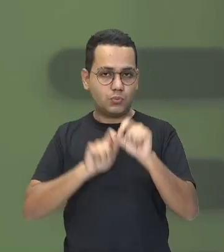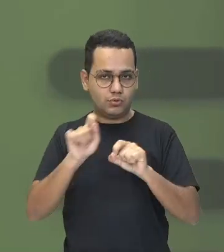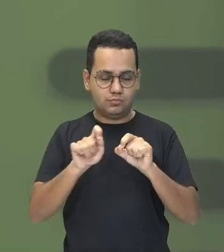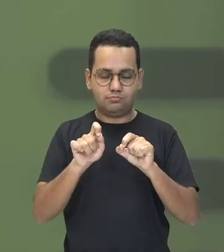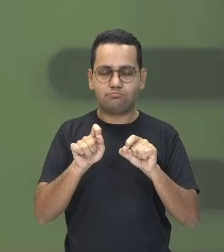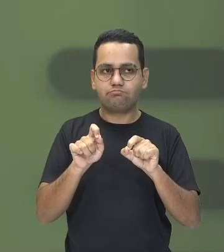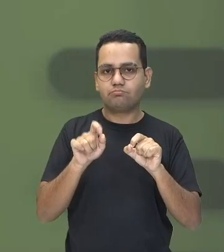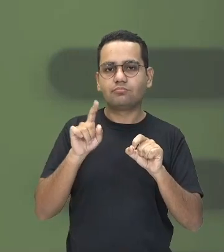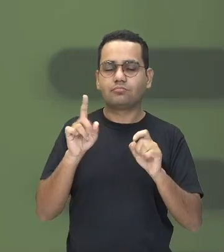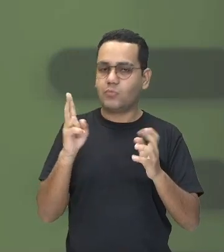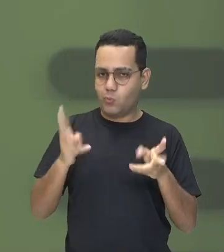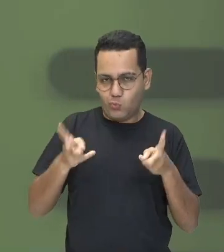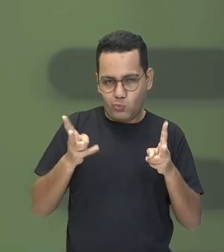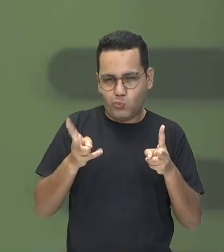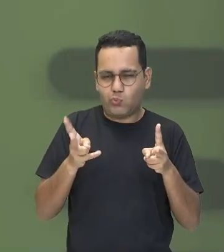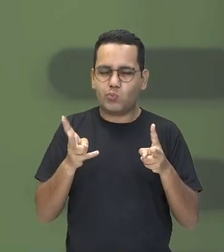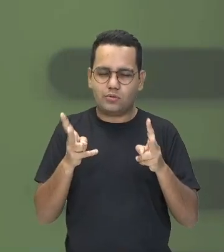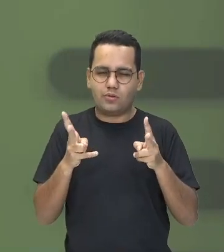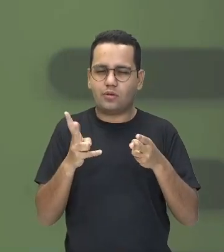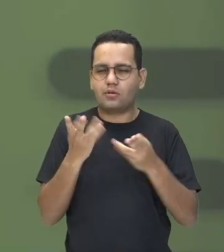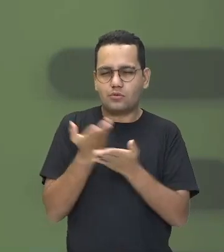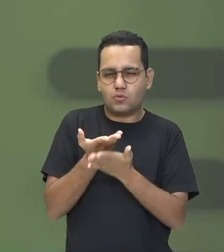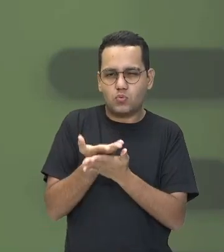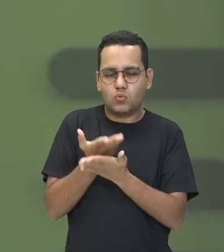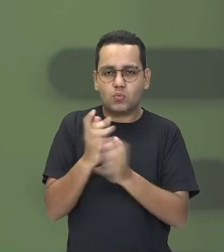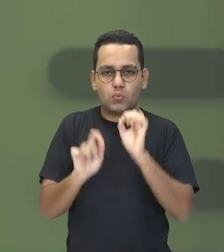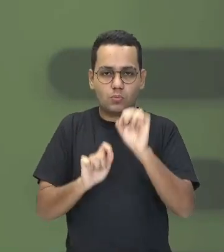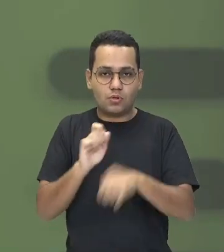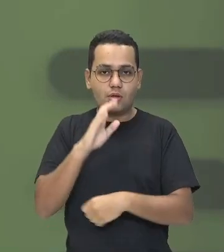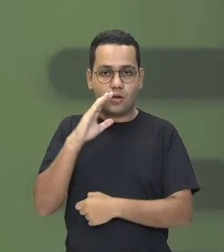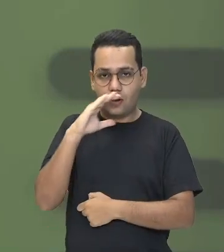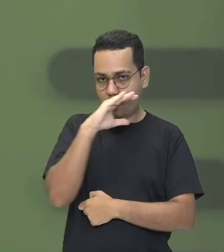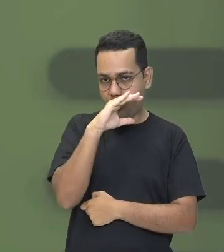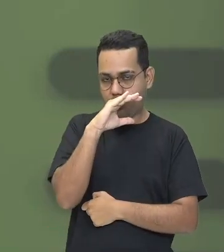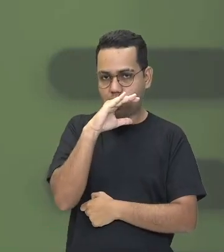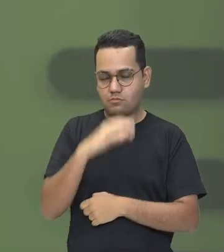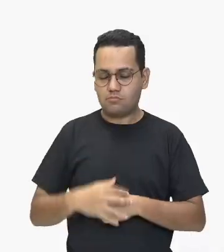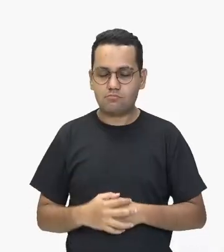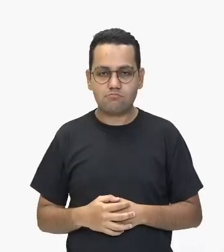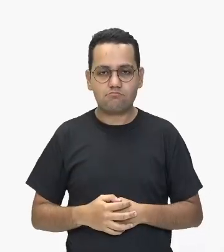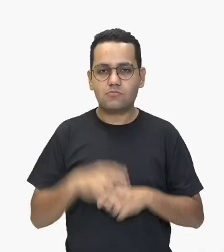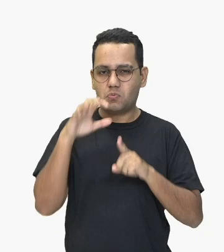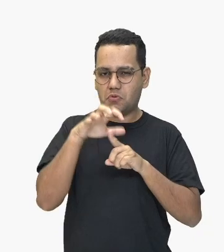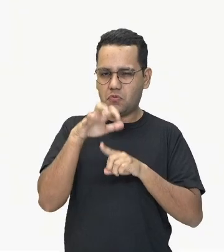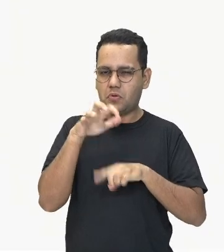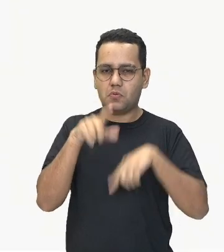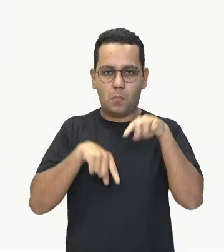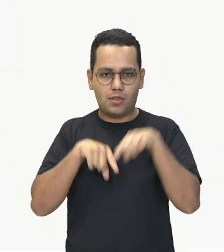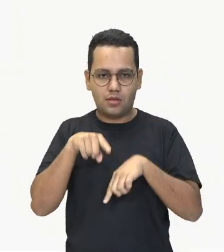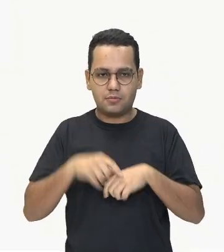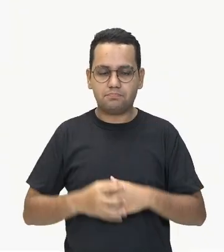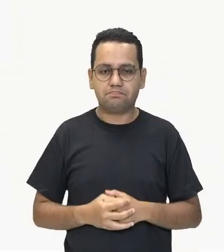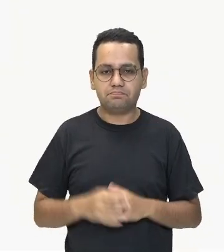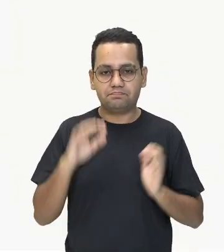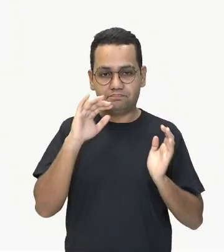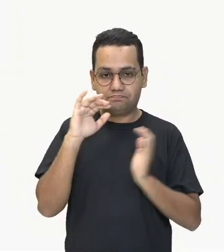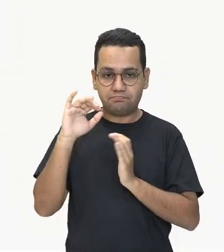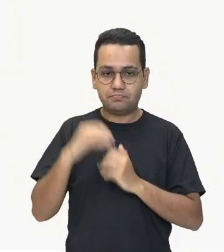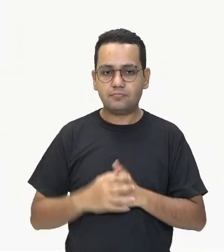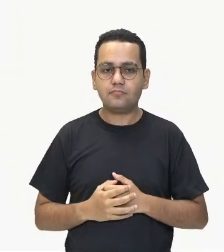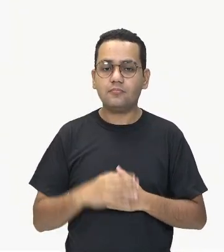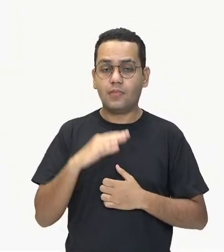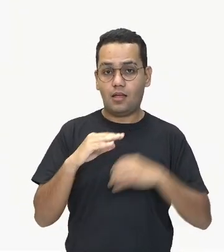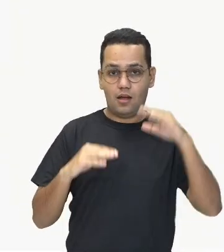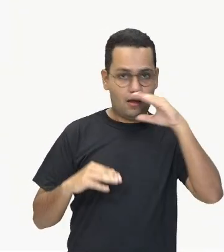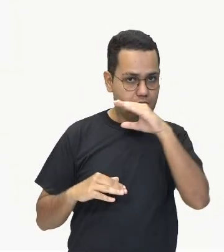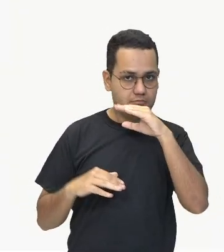dando continuidade sobre calor em uma reação química de uma olhada o calor em uma reação